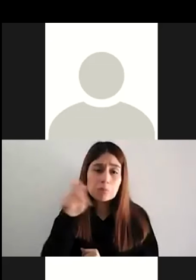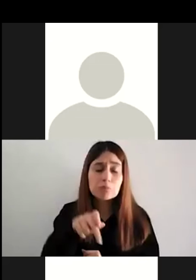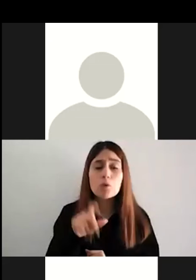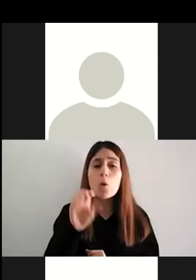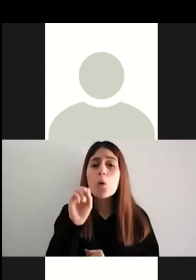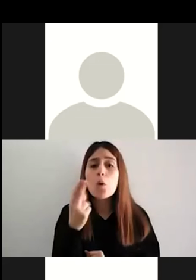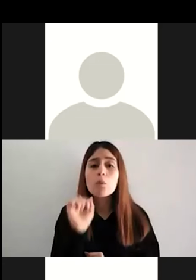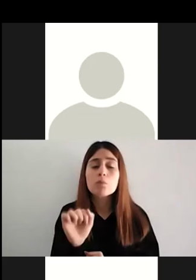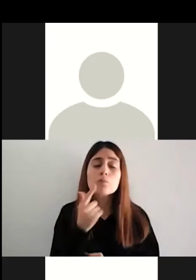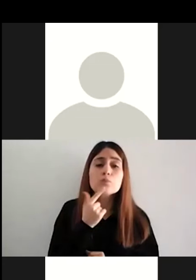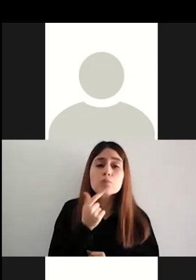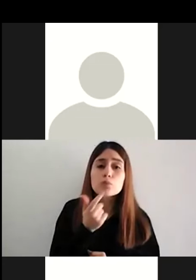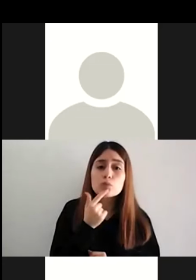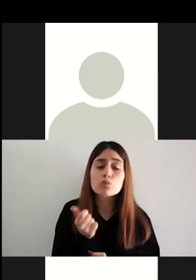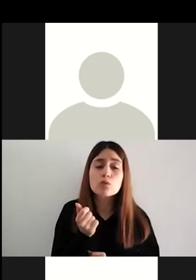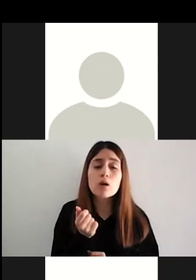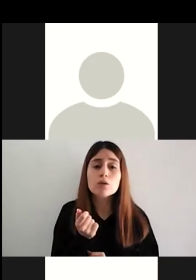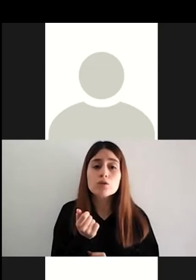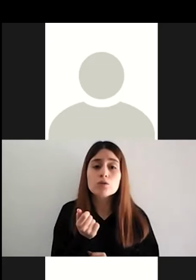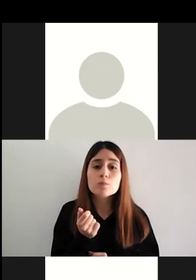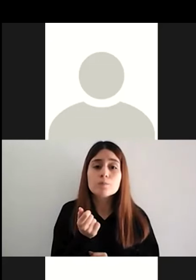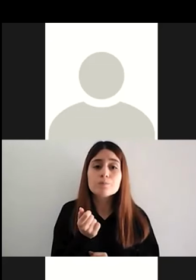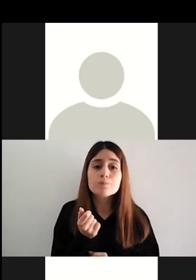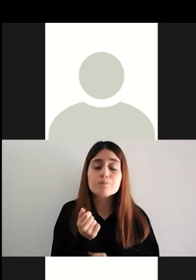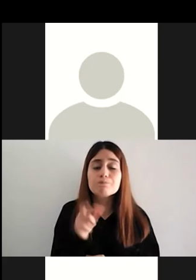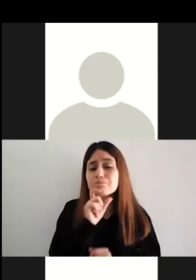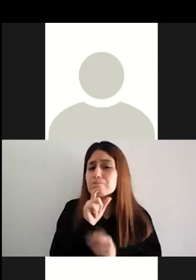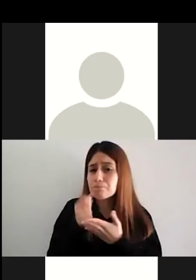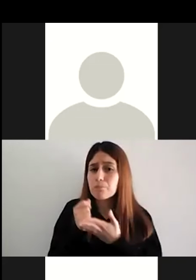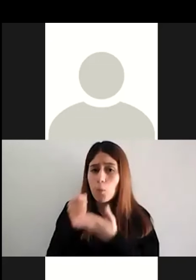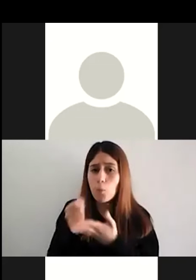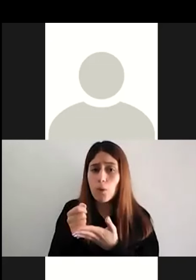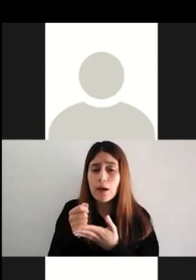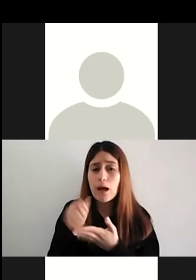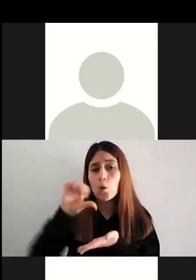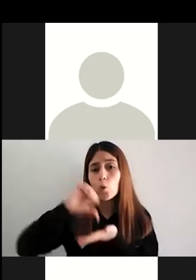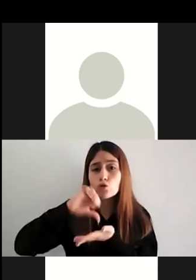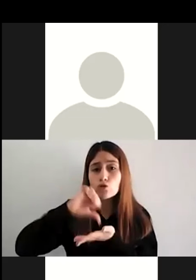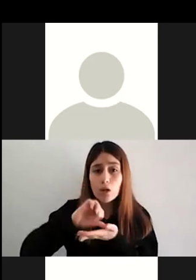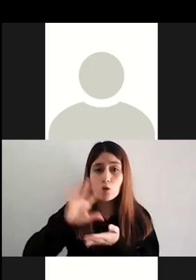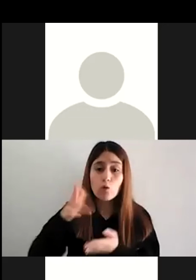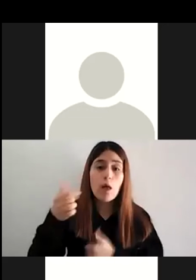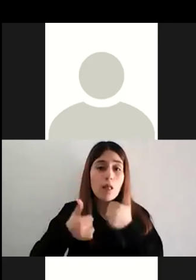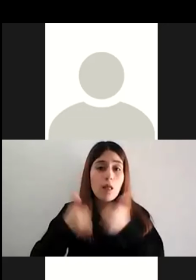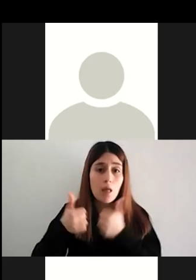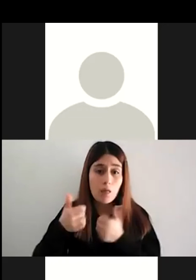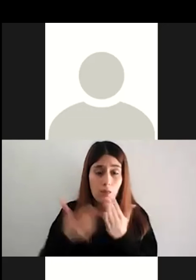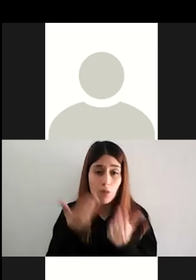questões operacionais que possam apoiar os centros nas suas